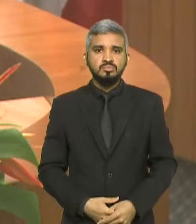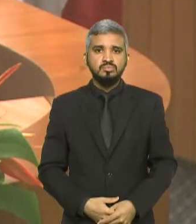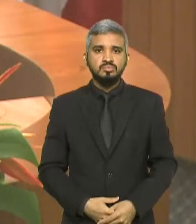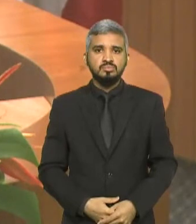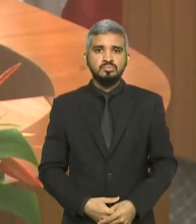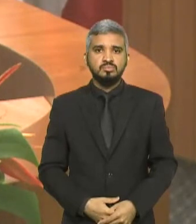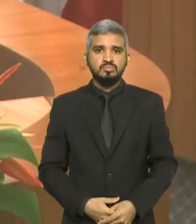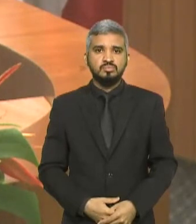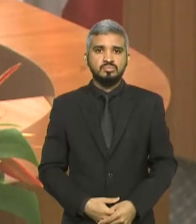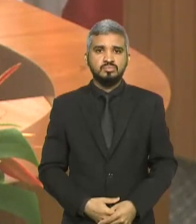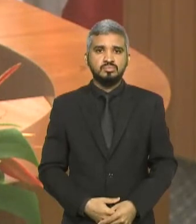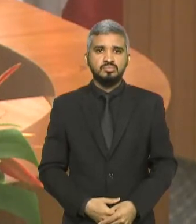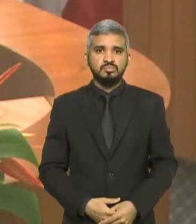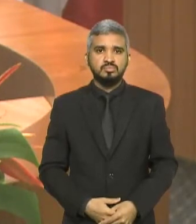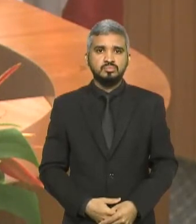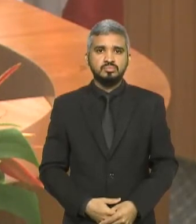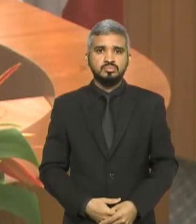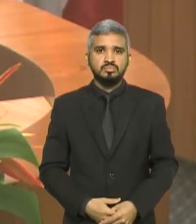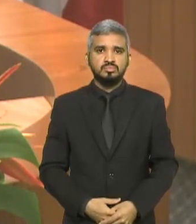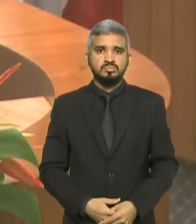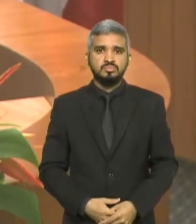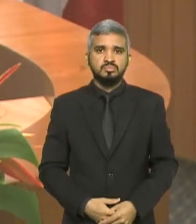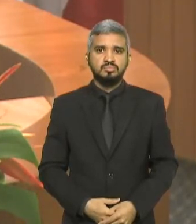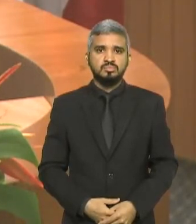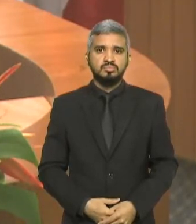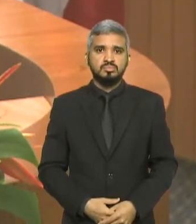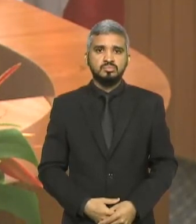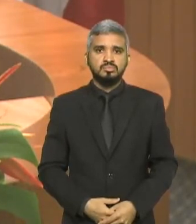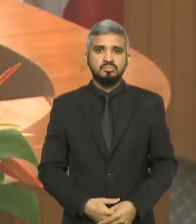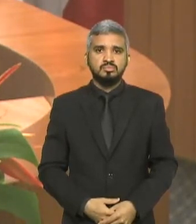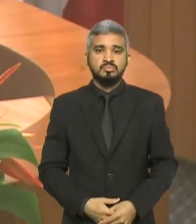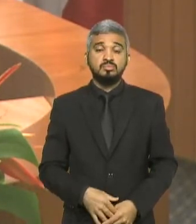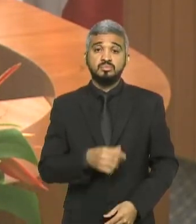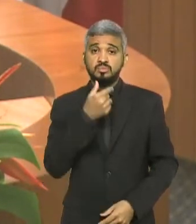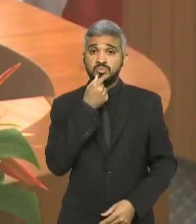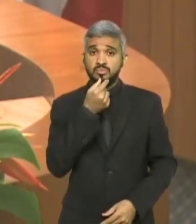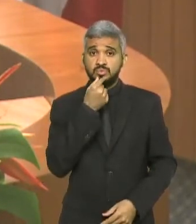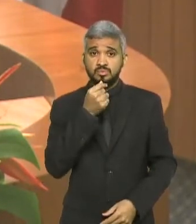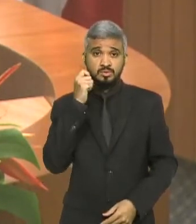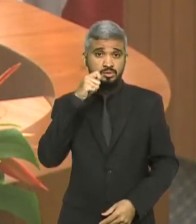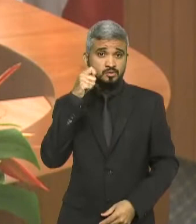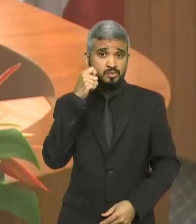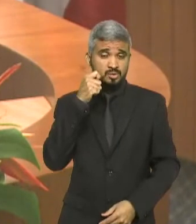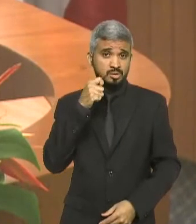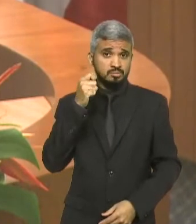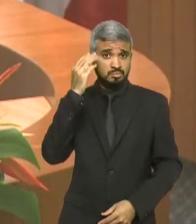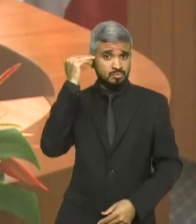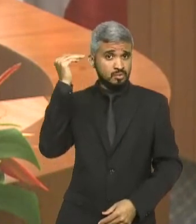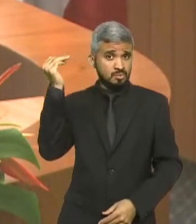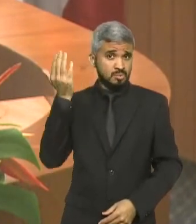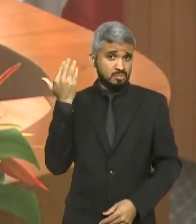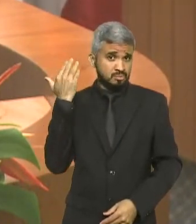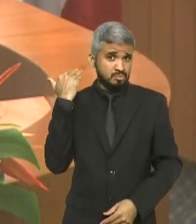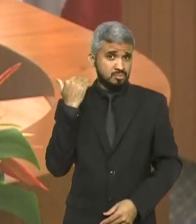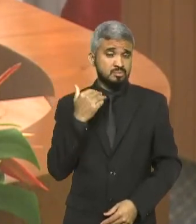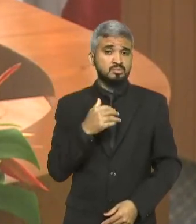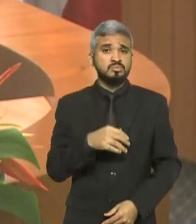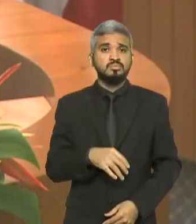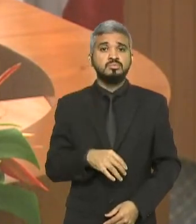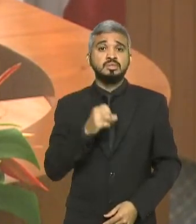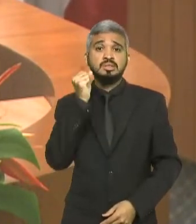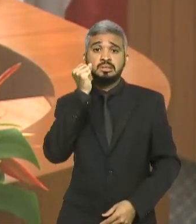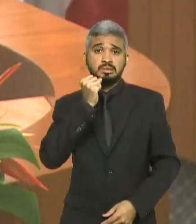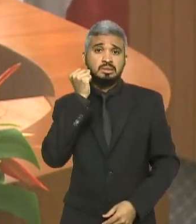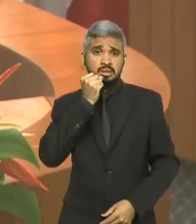liberar um minuto para ele concluir o pronunciamento dele. Passado, um advogado do século passado e senador da